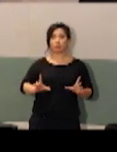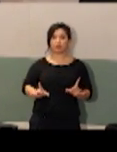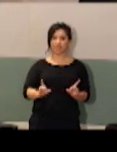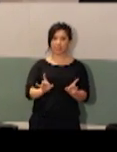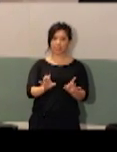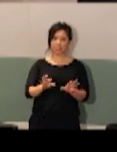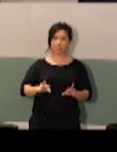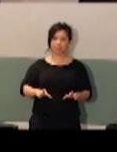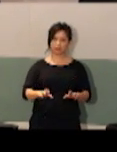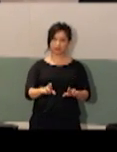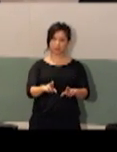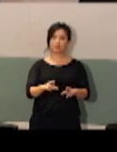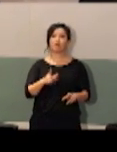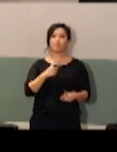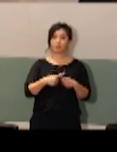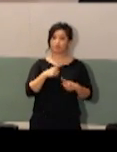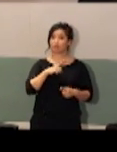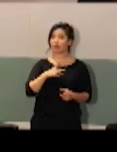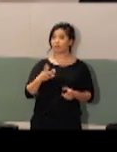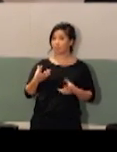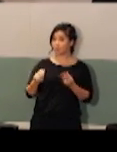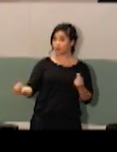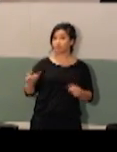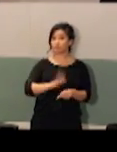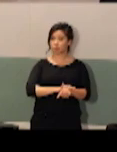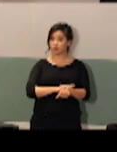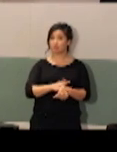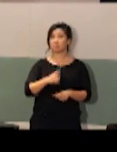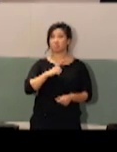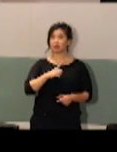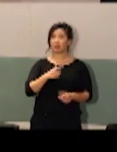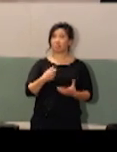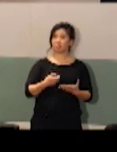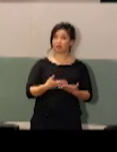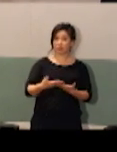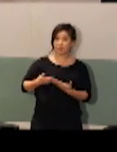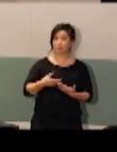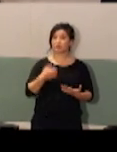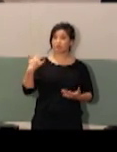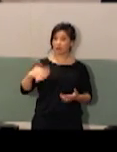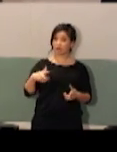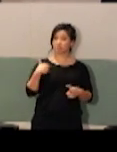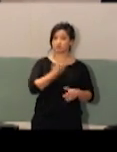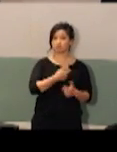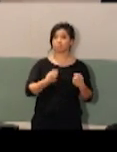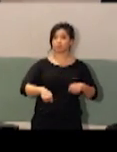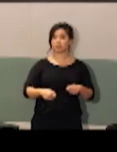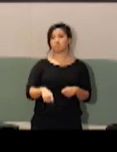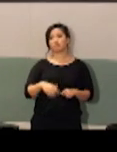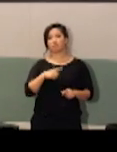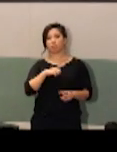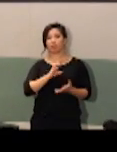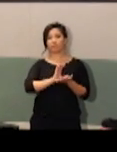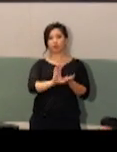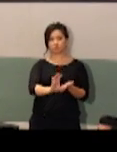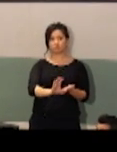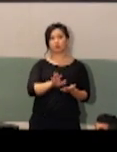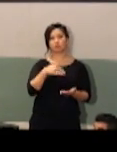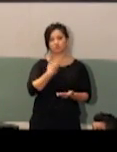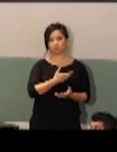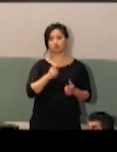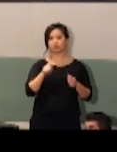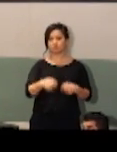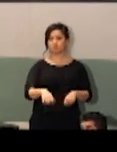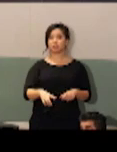cada vez mais comum nesse tipo de população e é um tratamento caro e deve ser a prioridade do investimento público. E no nosso governo, o hospital vai ter médico,